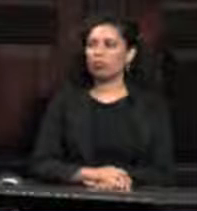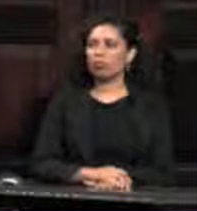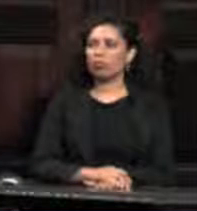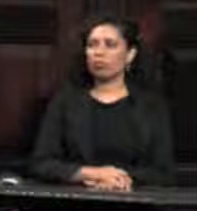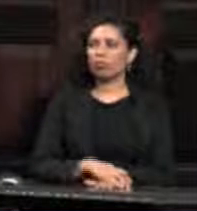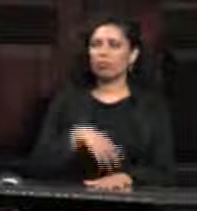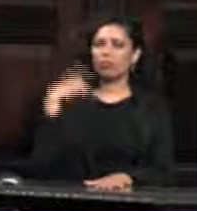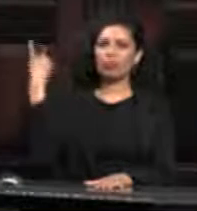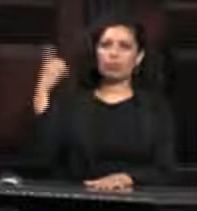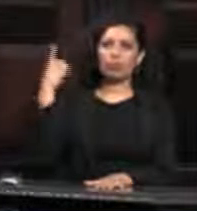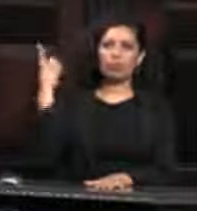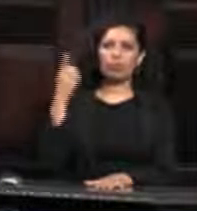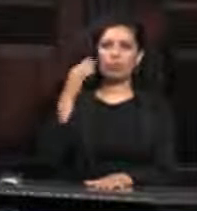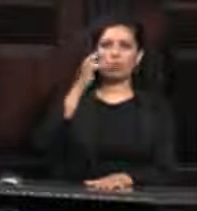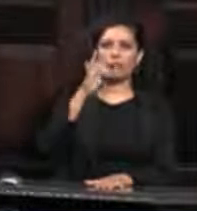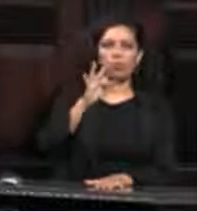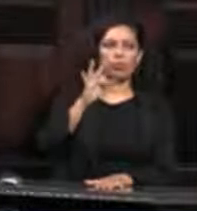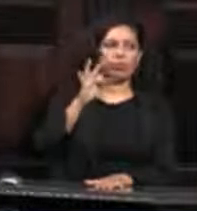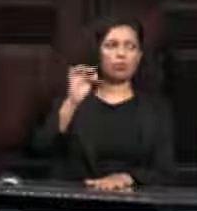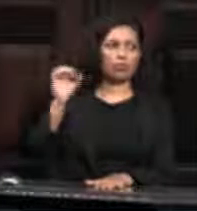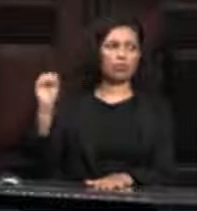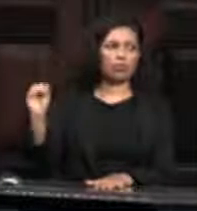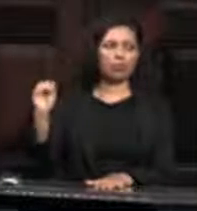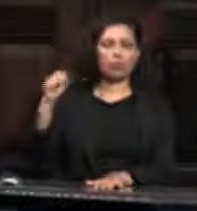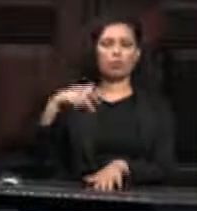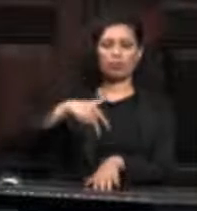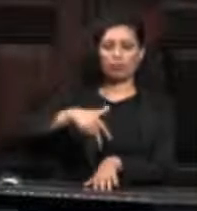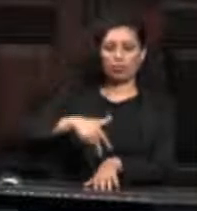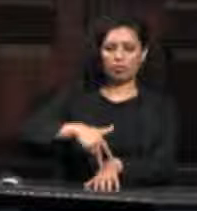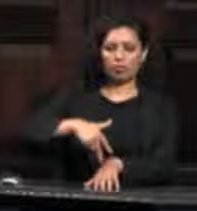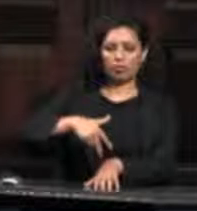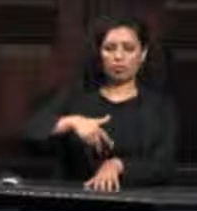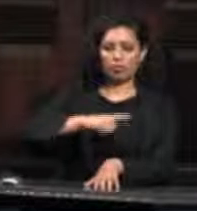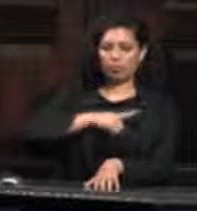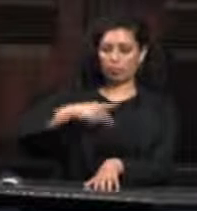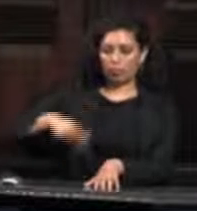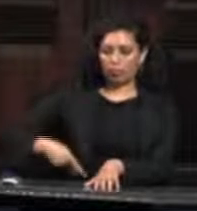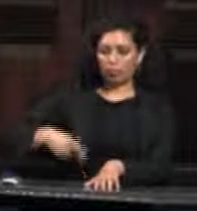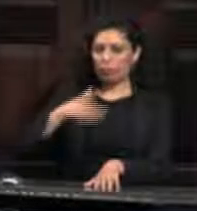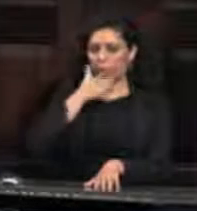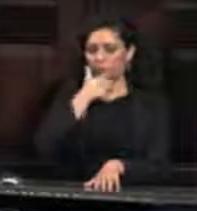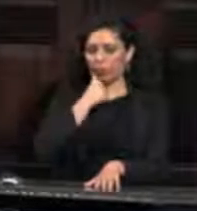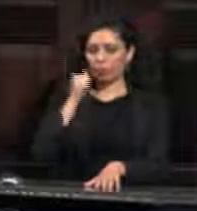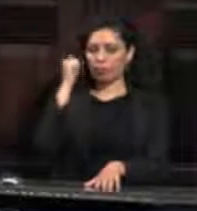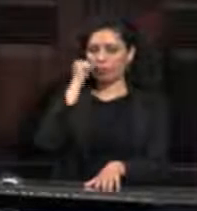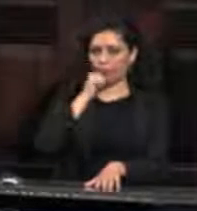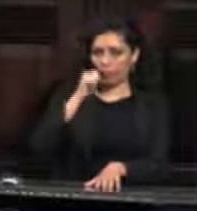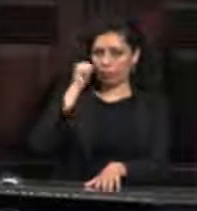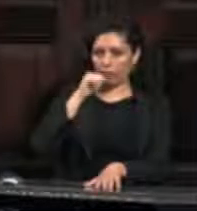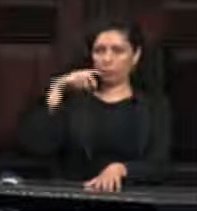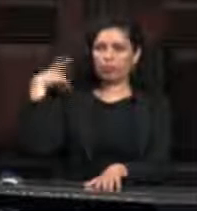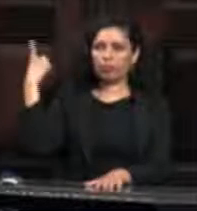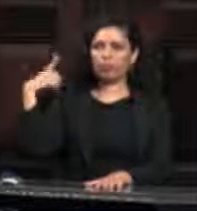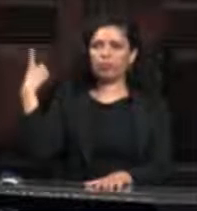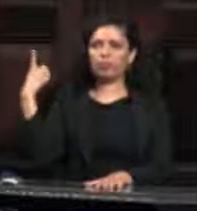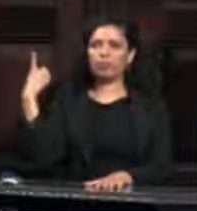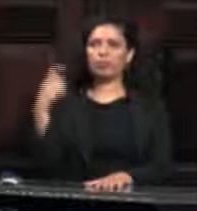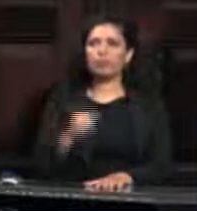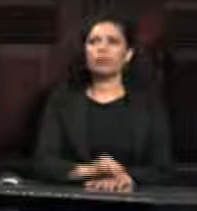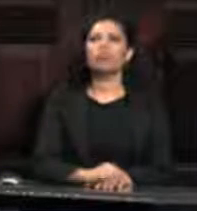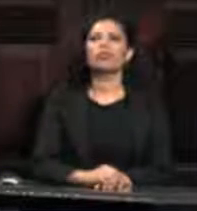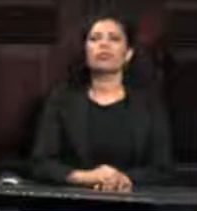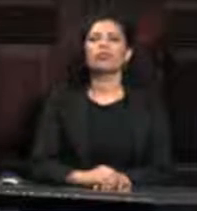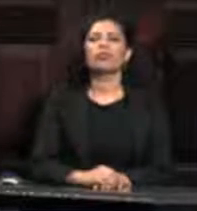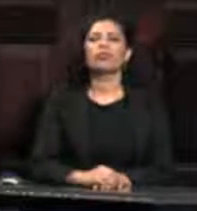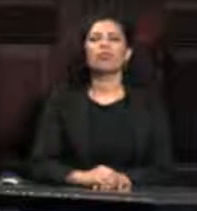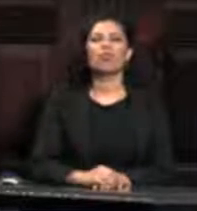deputado Flávio Serafini, que preside essa audiência, senhoras e senhores deputados.